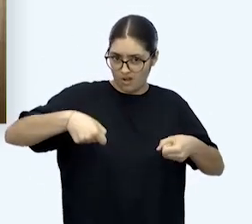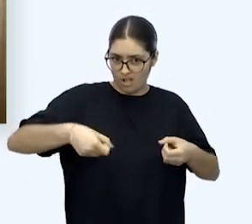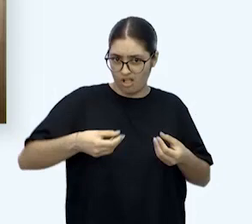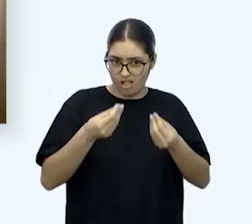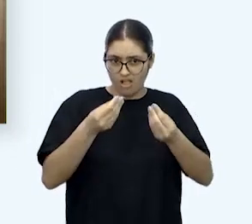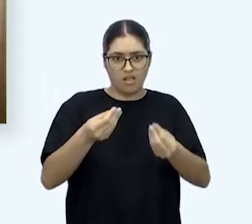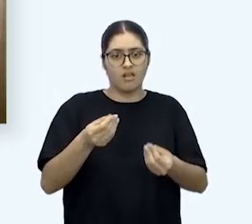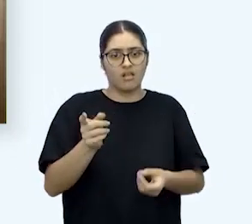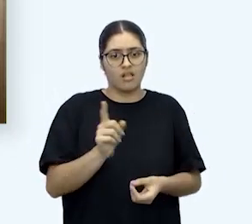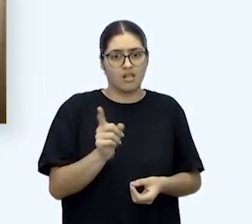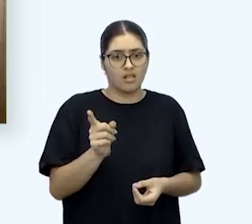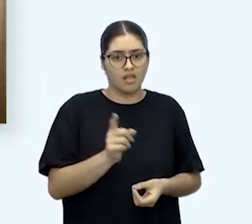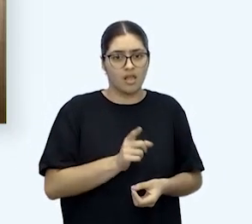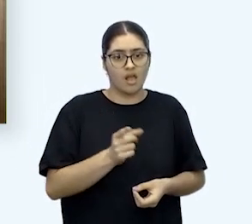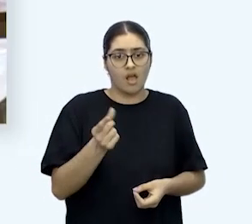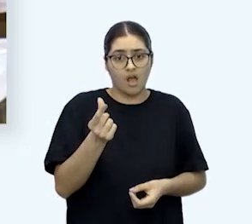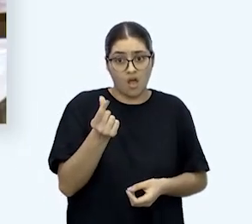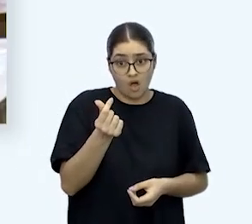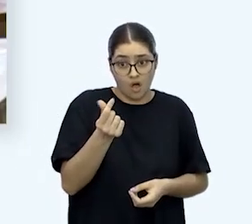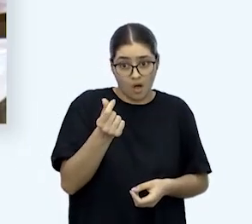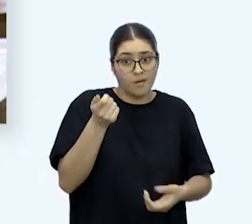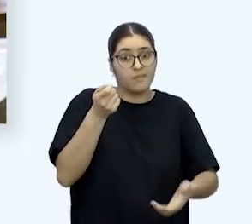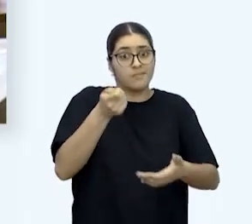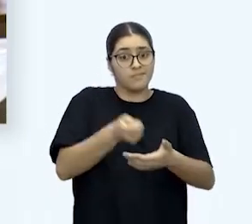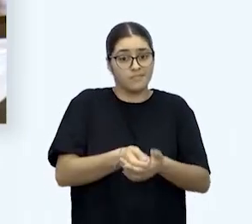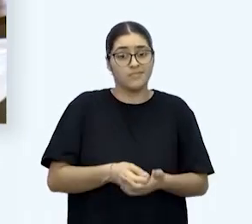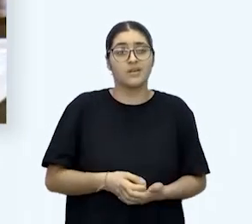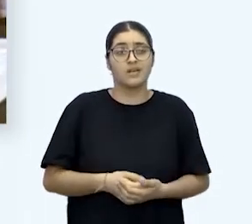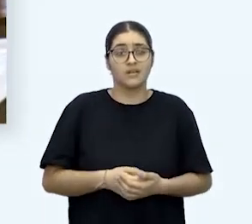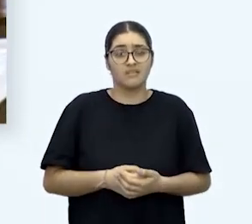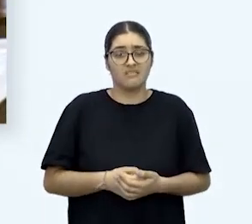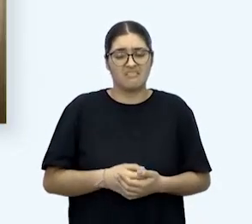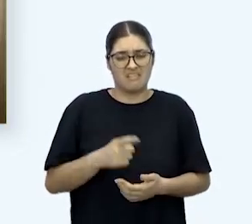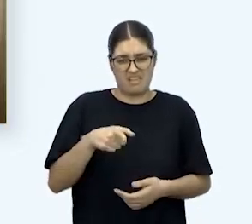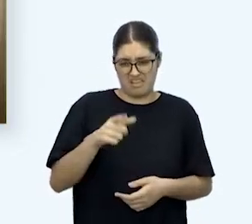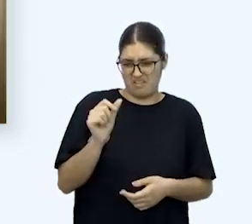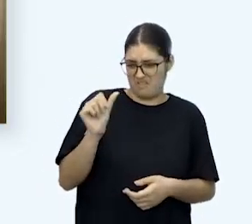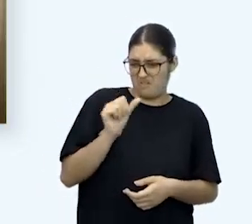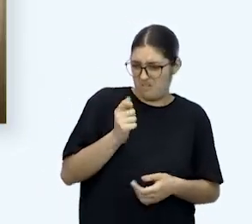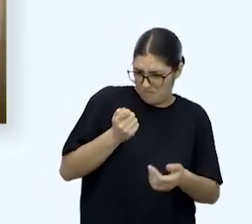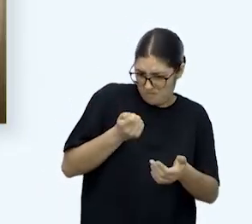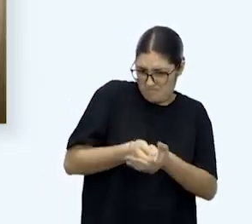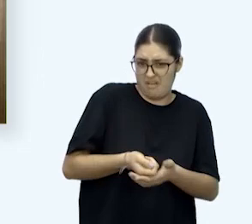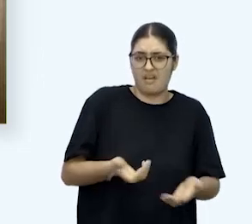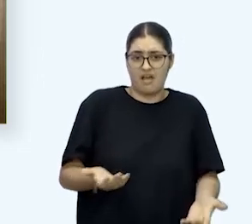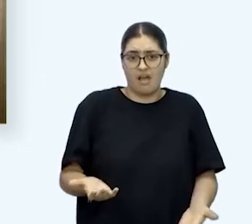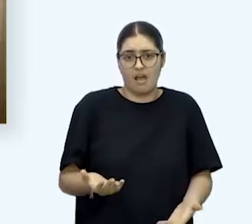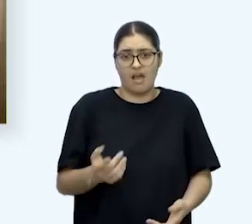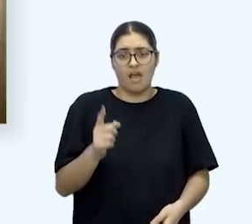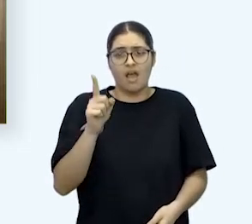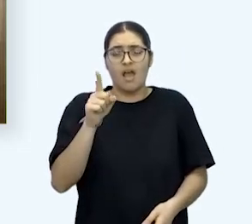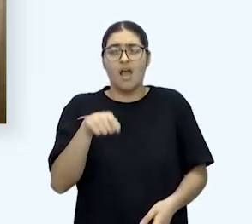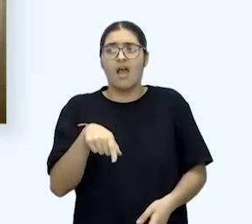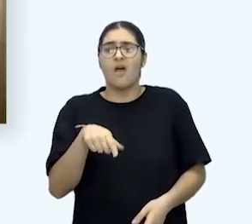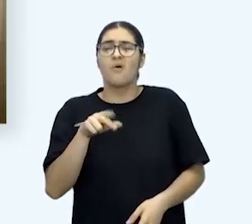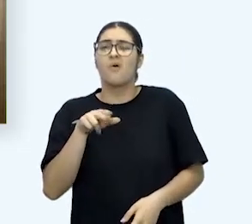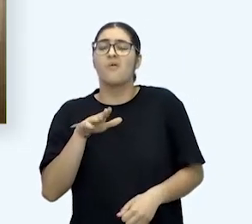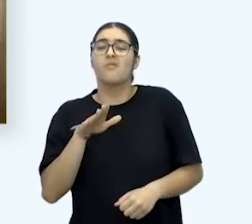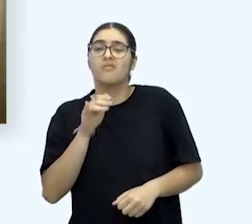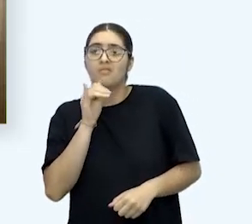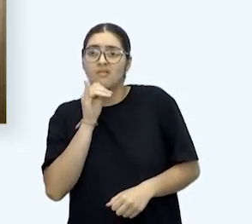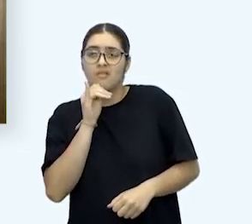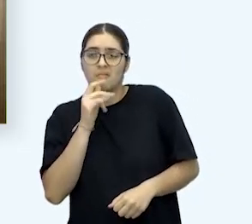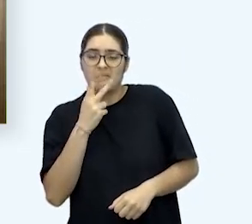eles cobram dos clientes, viu? Mas isso é um pouco grosseiro, não? É uma forma que a princípio é um